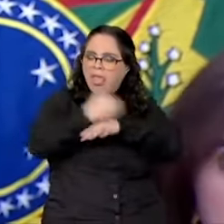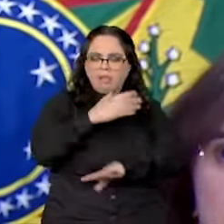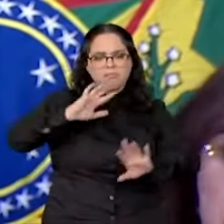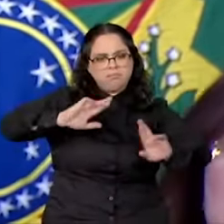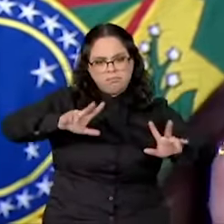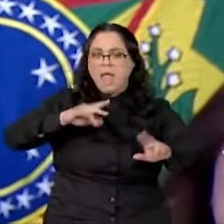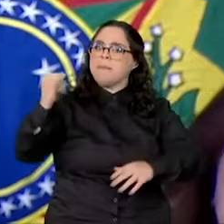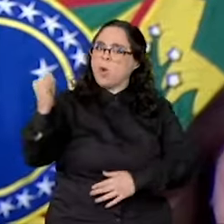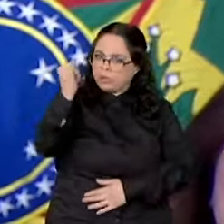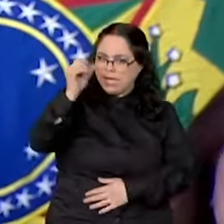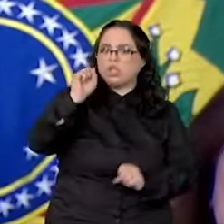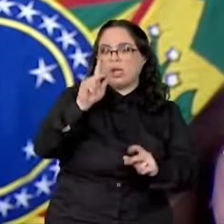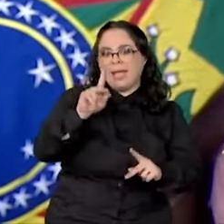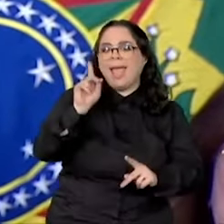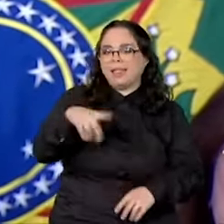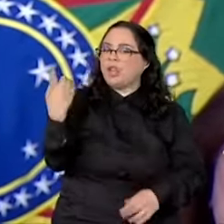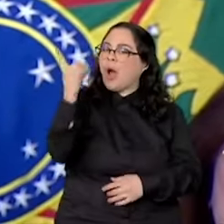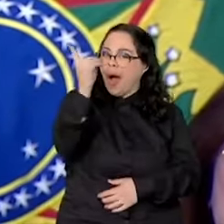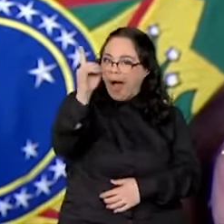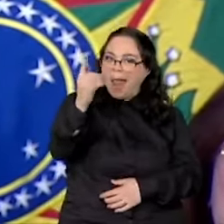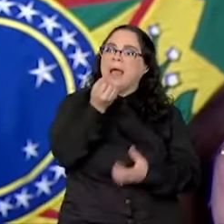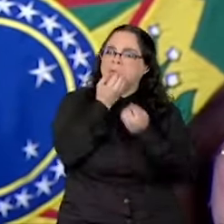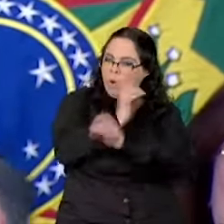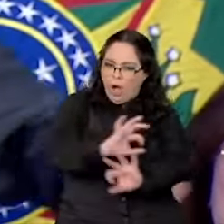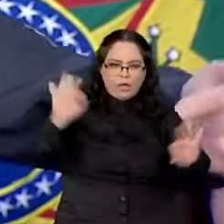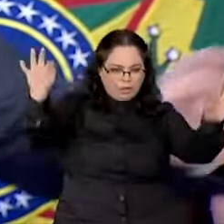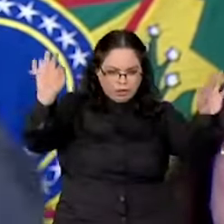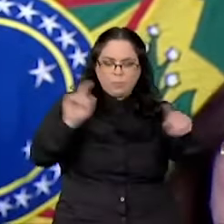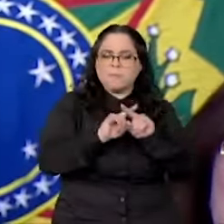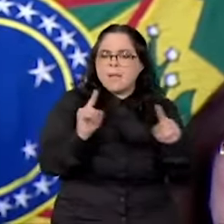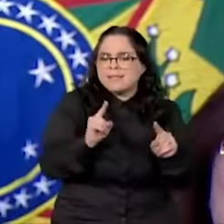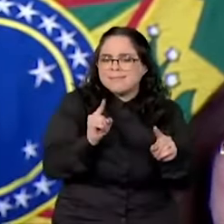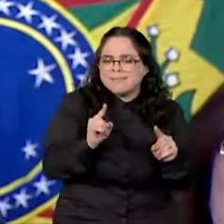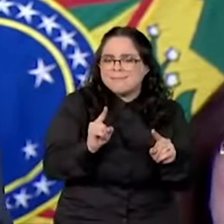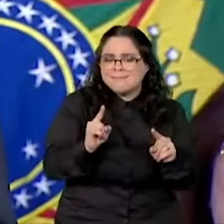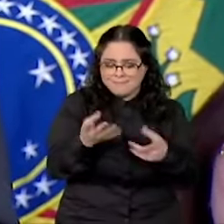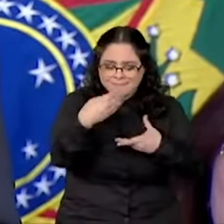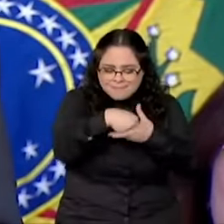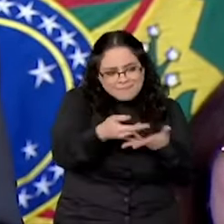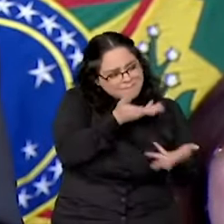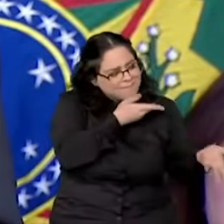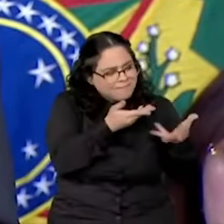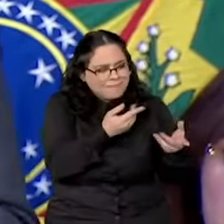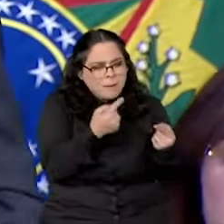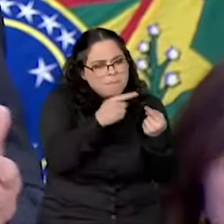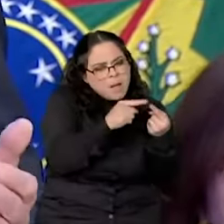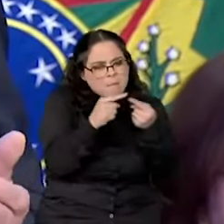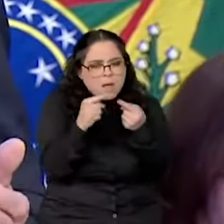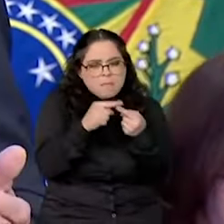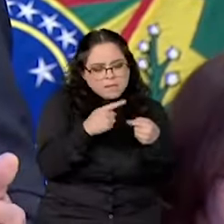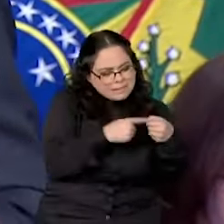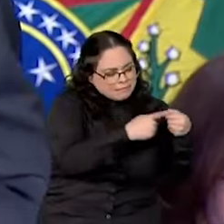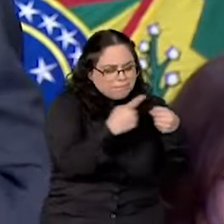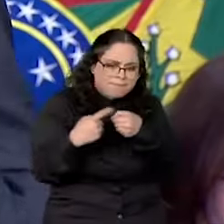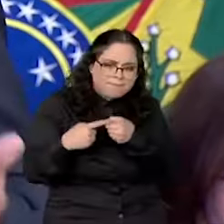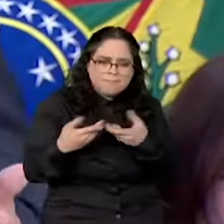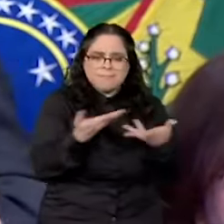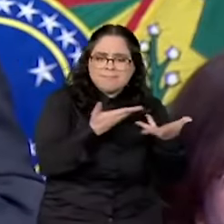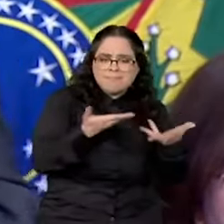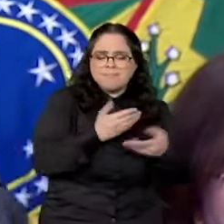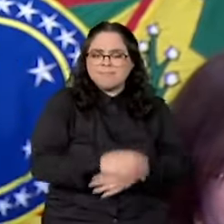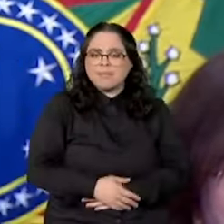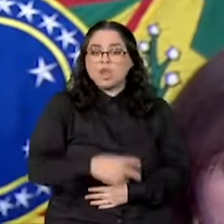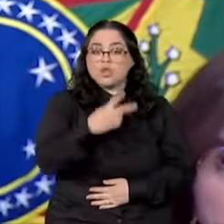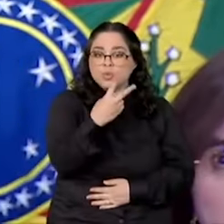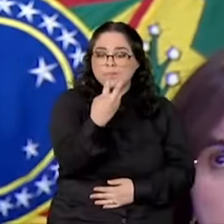muito importante porque é dólar, é muito importante, mas do turismo interno. Nós somos uma população de